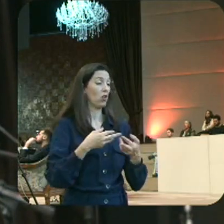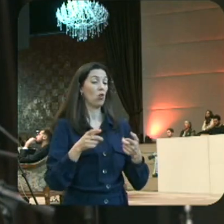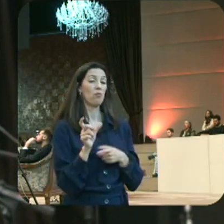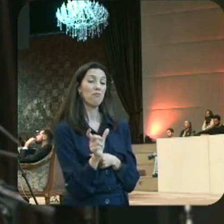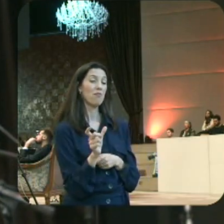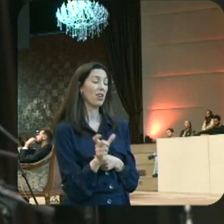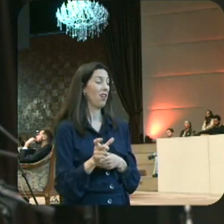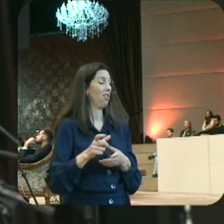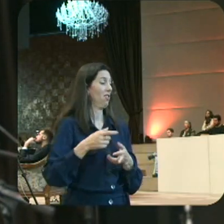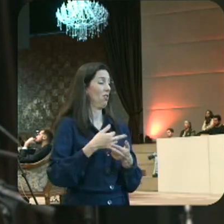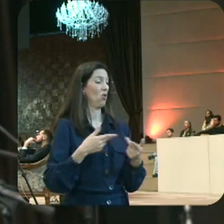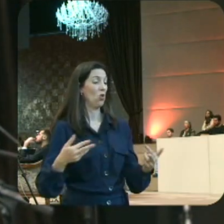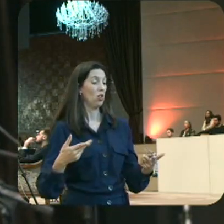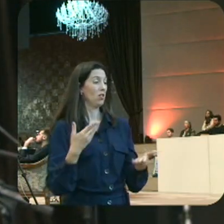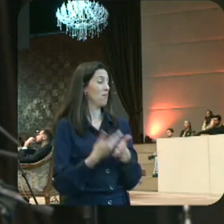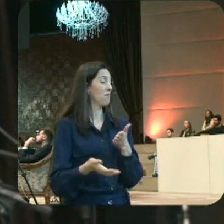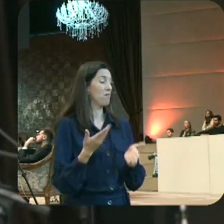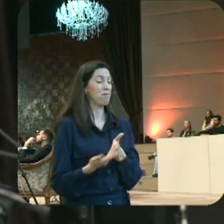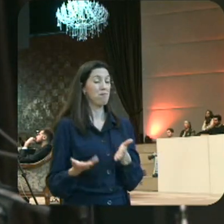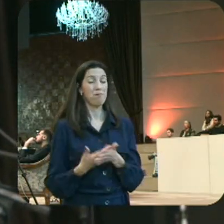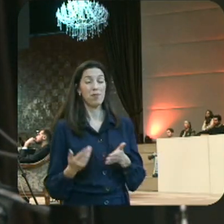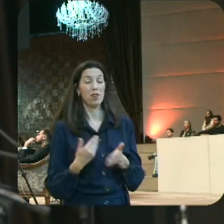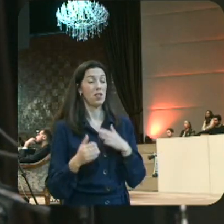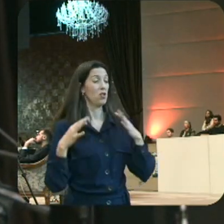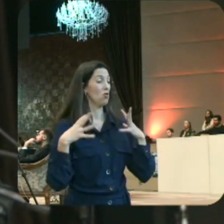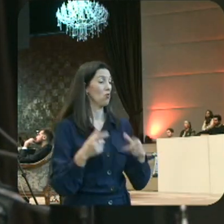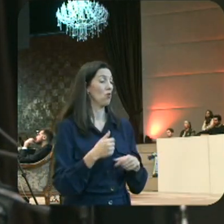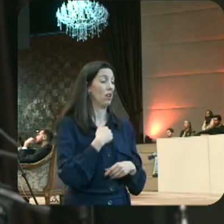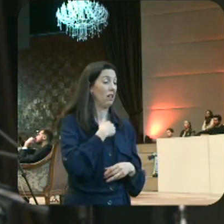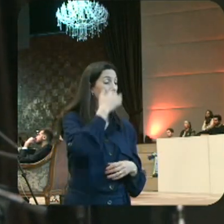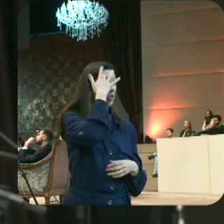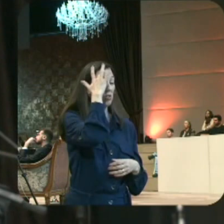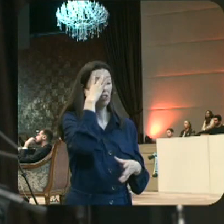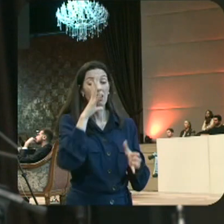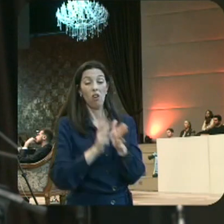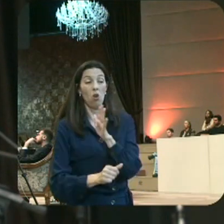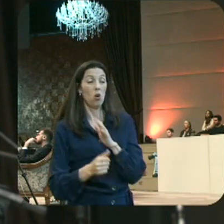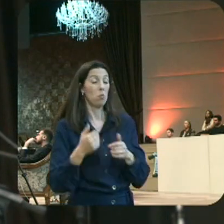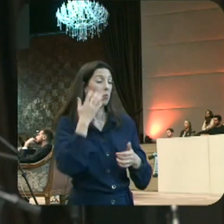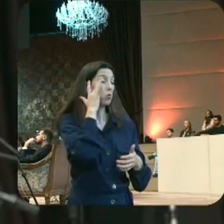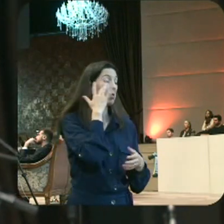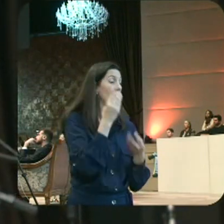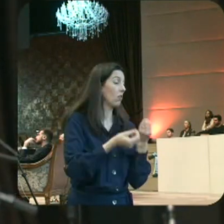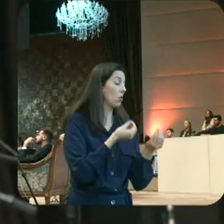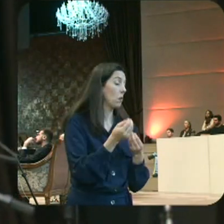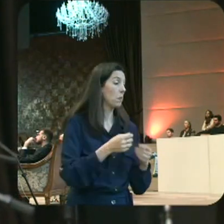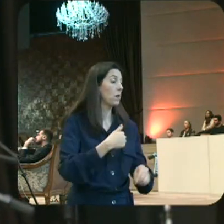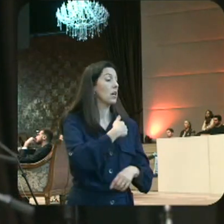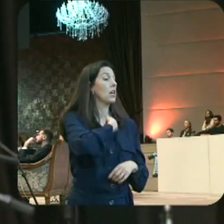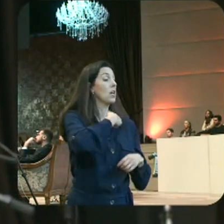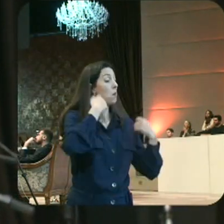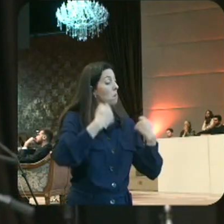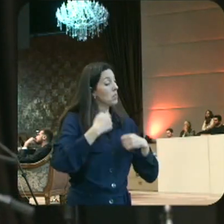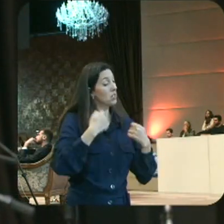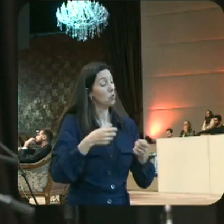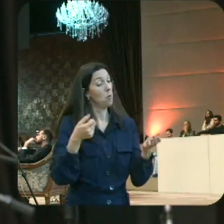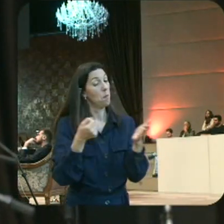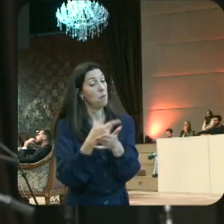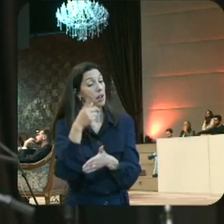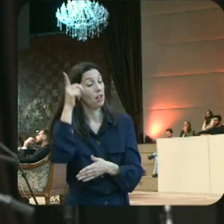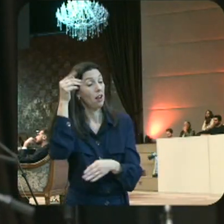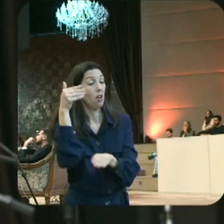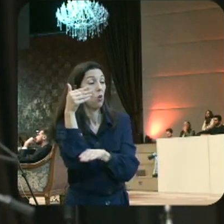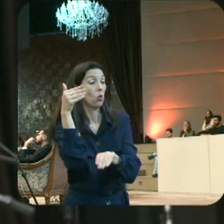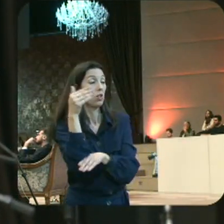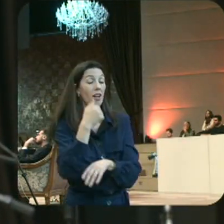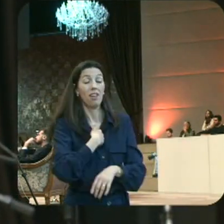de crédito, tudo, não sei se fui roubado, o que aconteceu, e eu tenho que pagar o hotel e